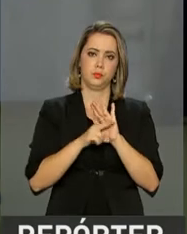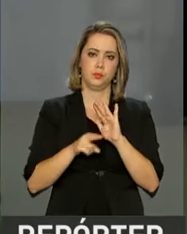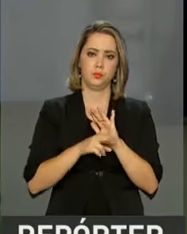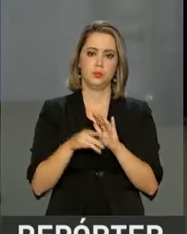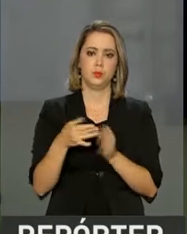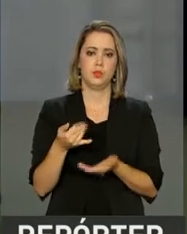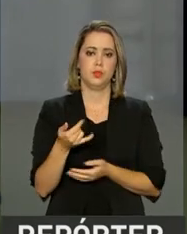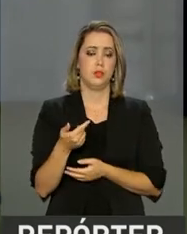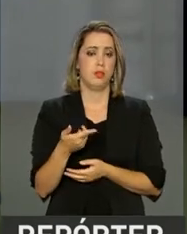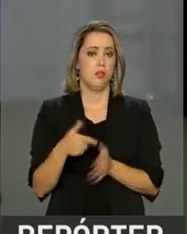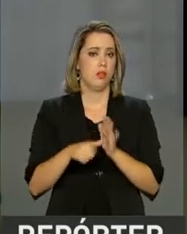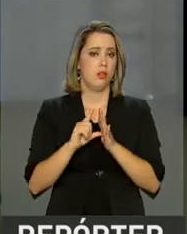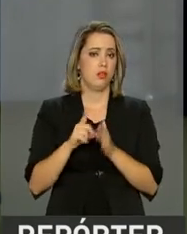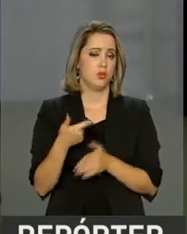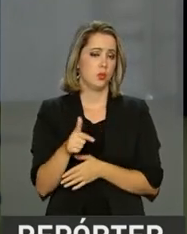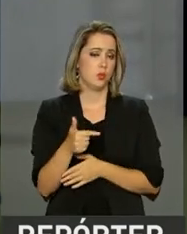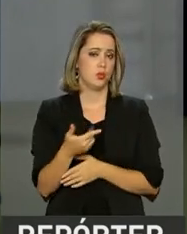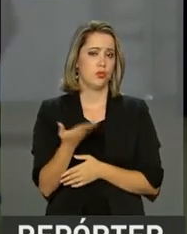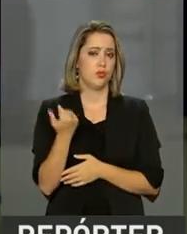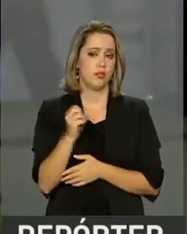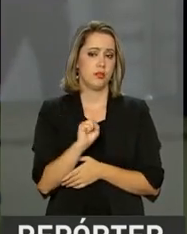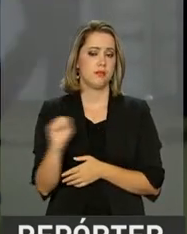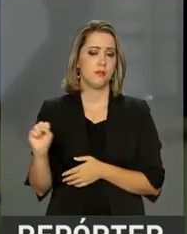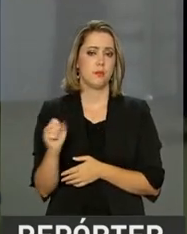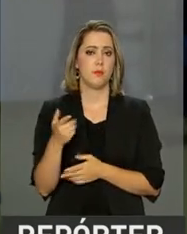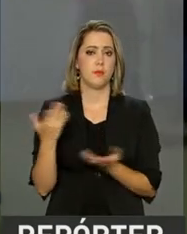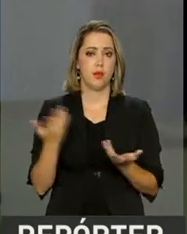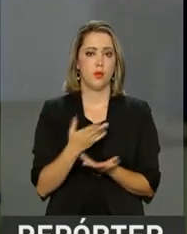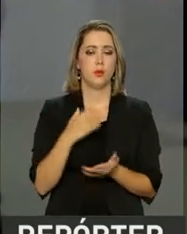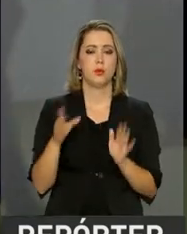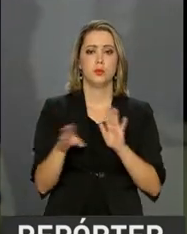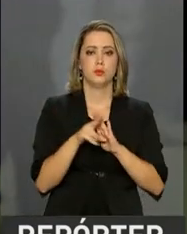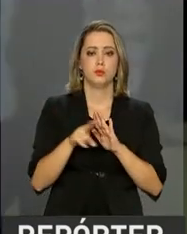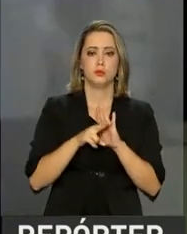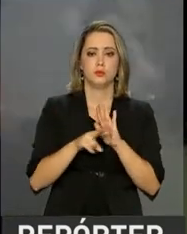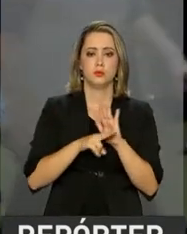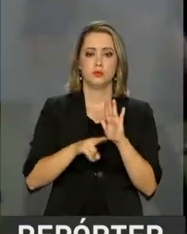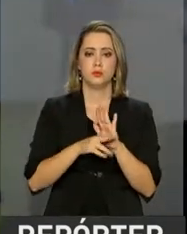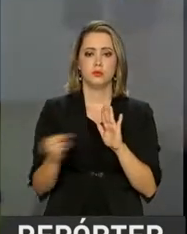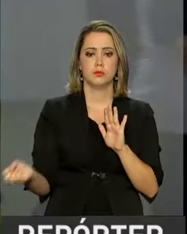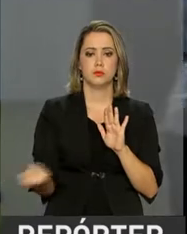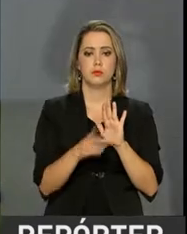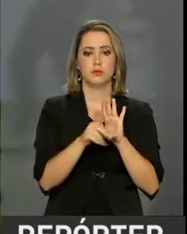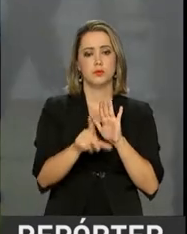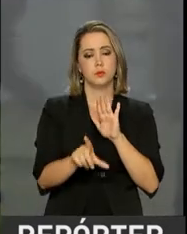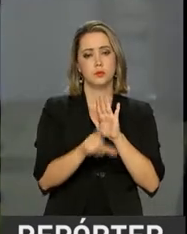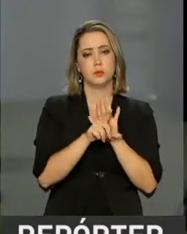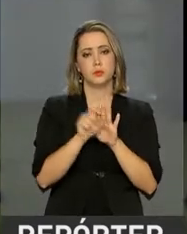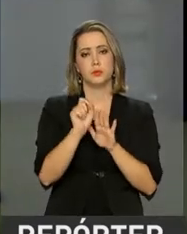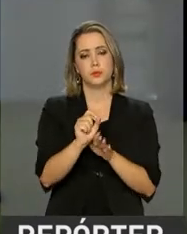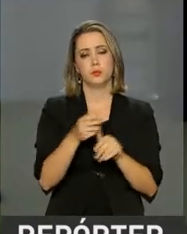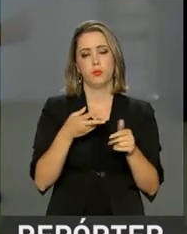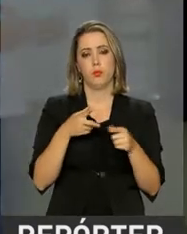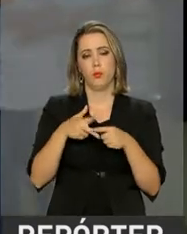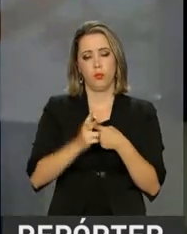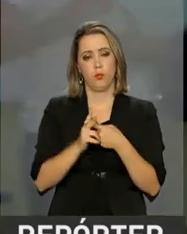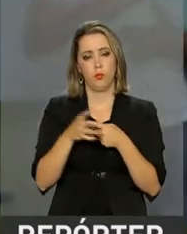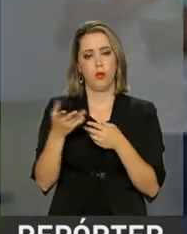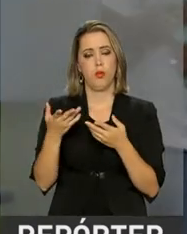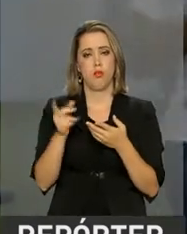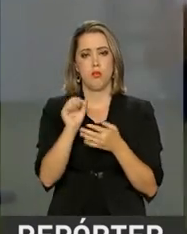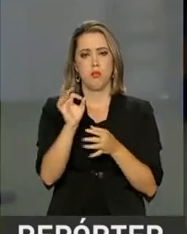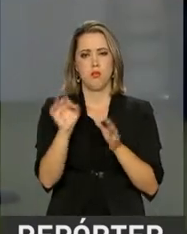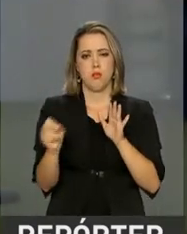sequer existia no século passado então o projeto acaba modernizando a clt regulamentando o home